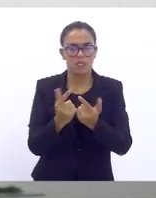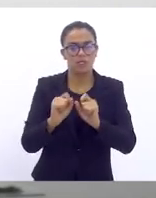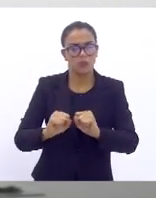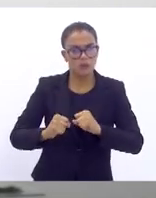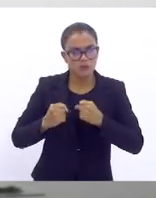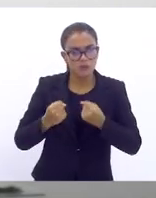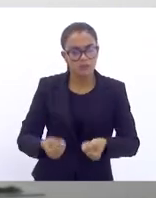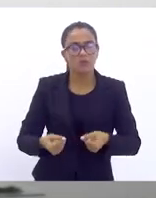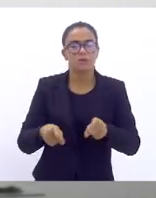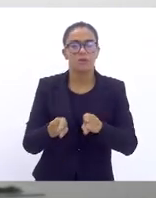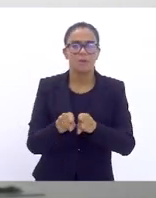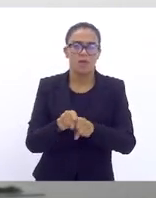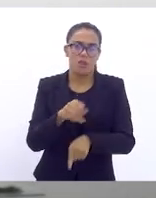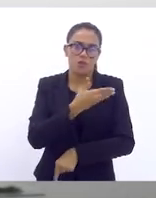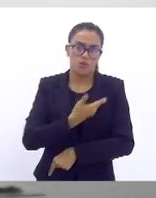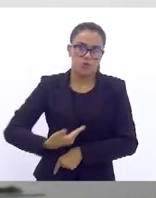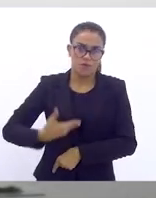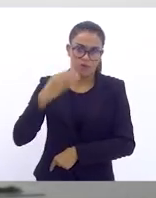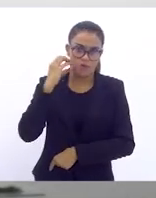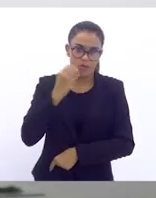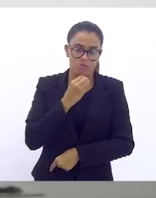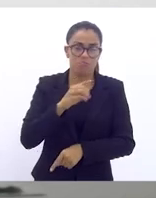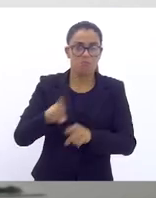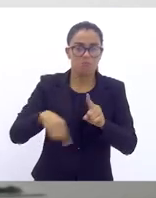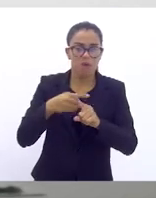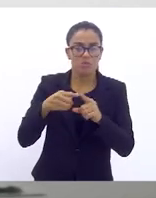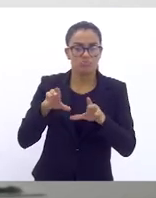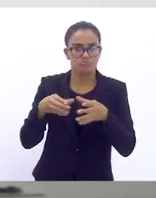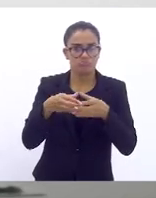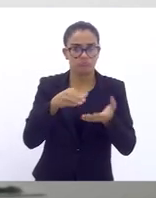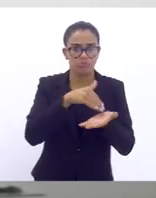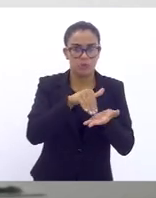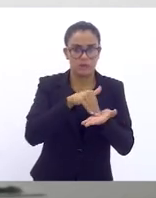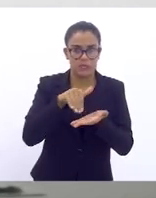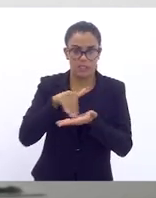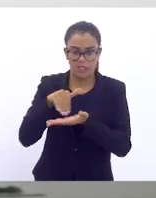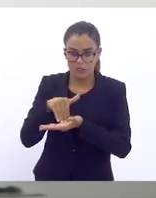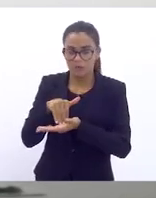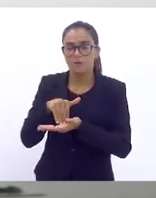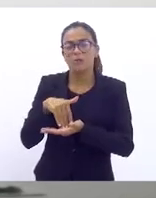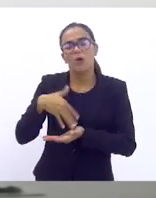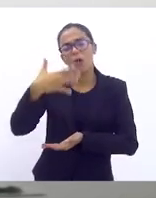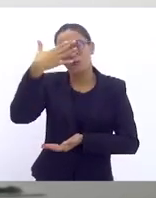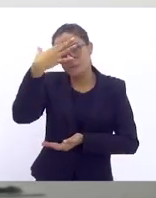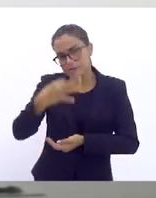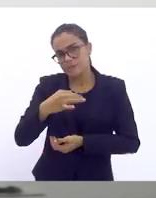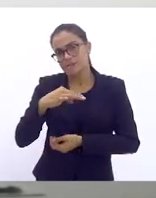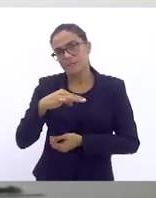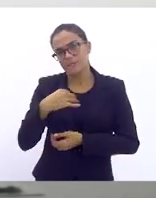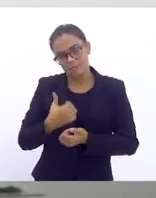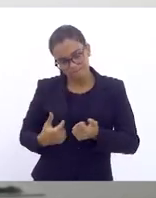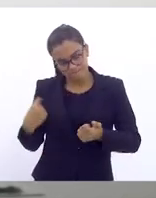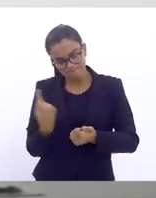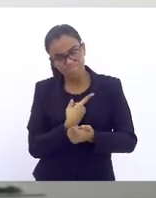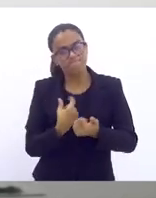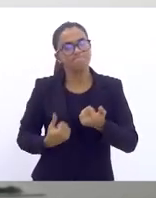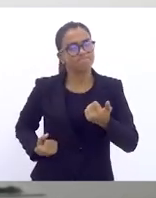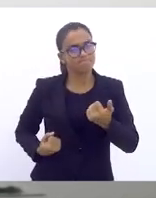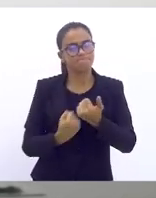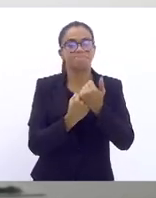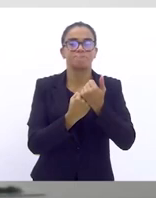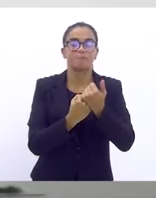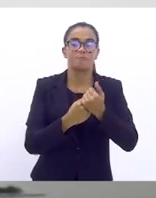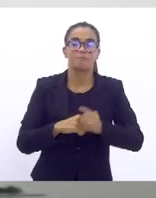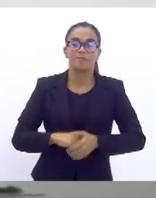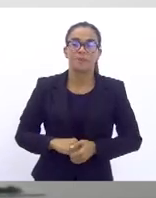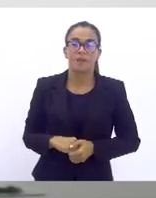ser o esforço e tem sido esforço do governador Cláudio do secretários e pode e tenho certeza que eles vão contar conosco e com as comissões tributação orçamento e